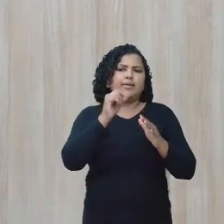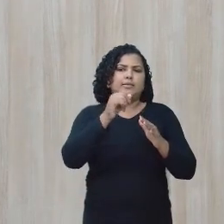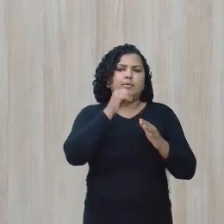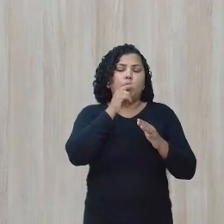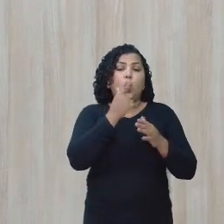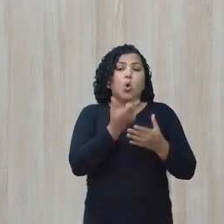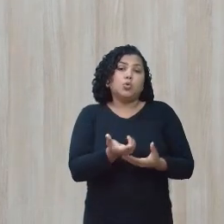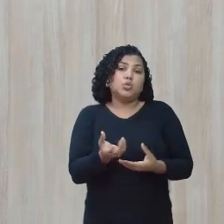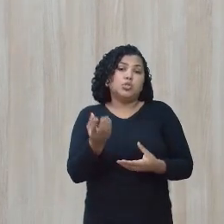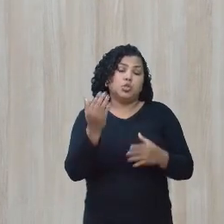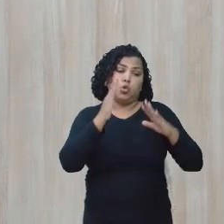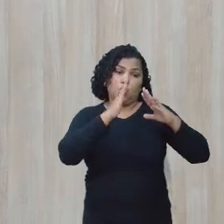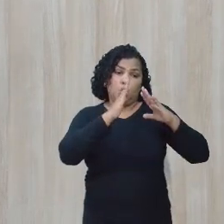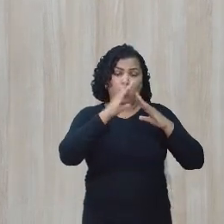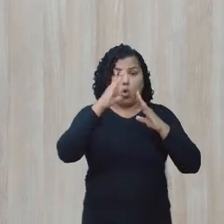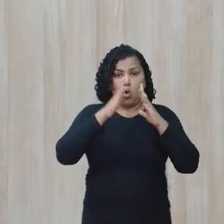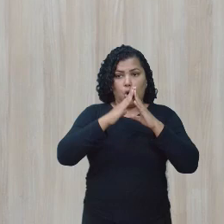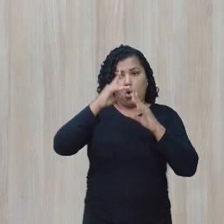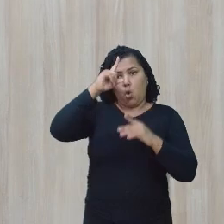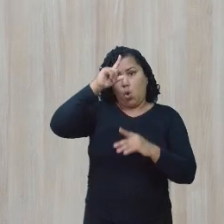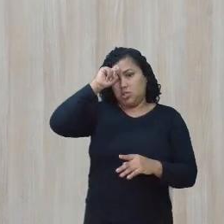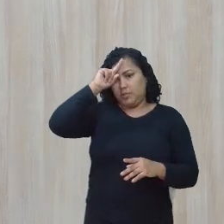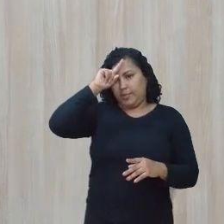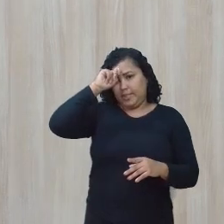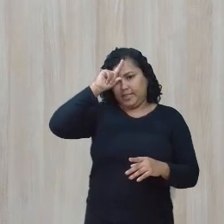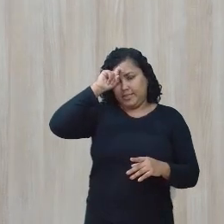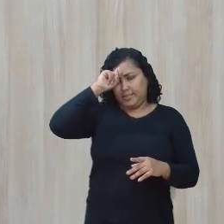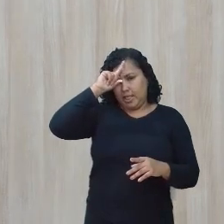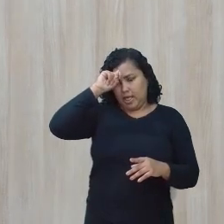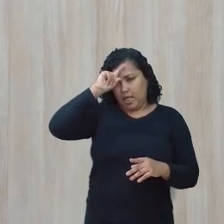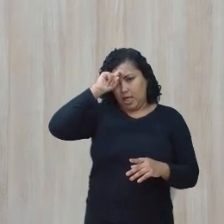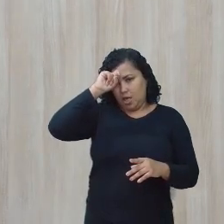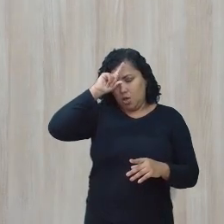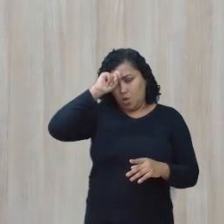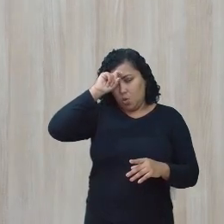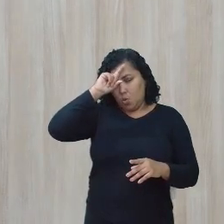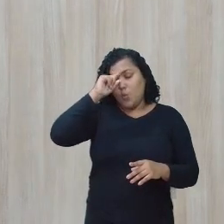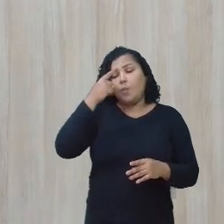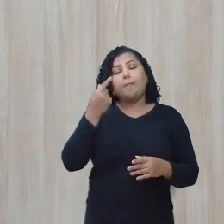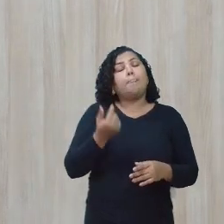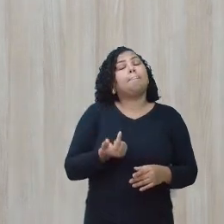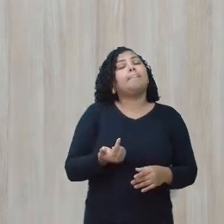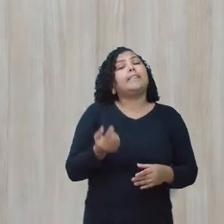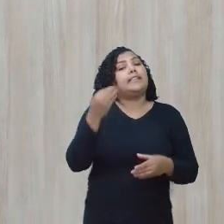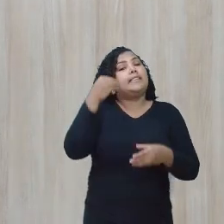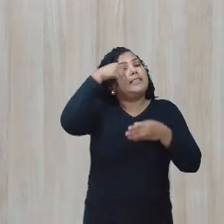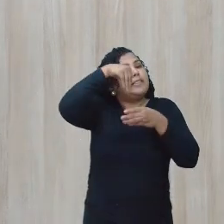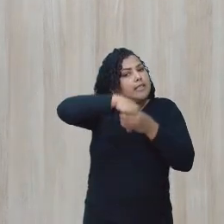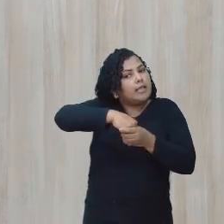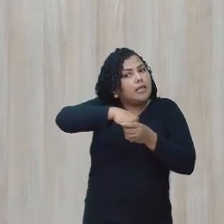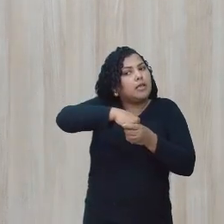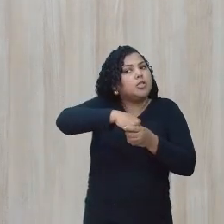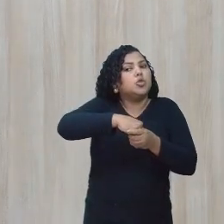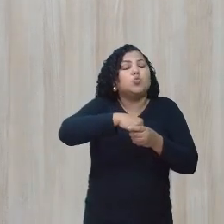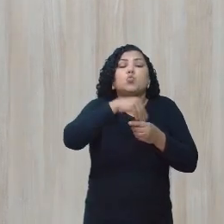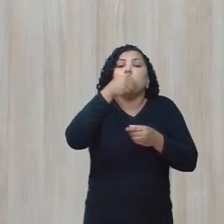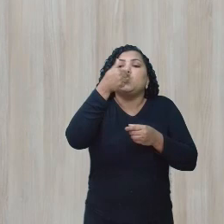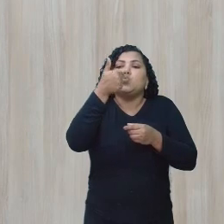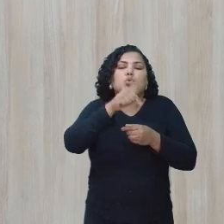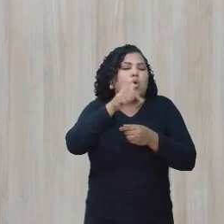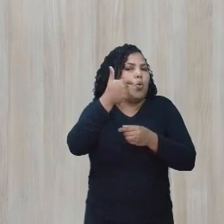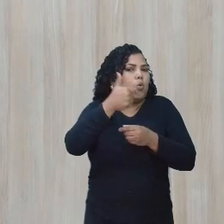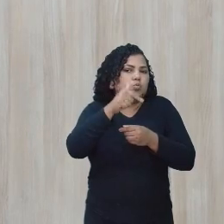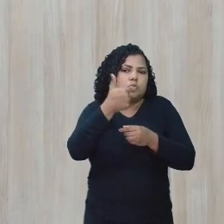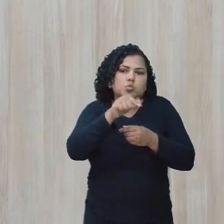the hospital, there are not air cylinders. Ou seja, no hospital não